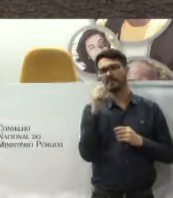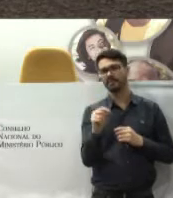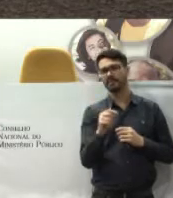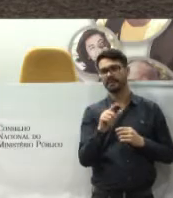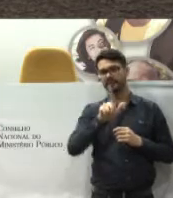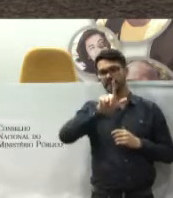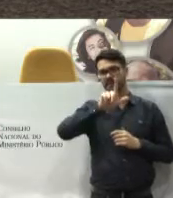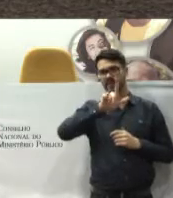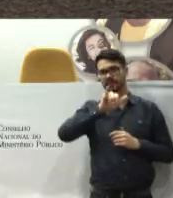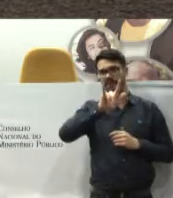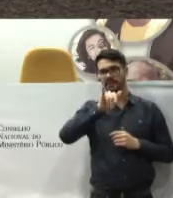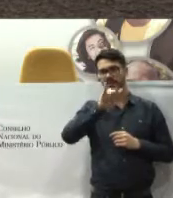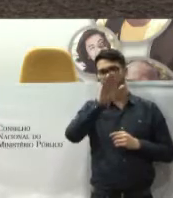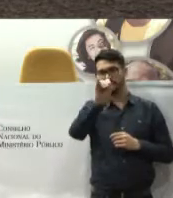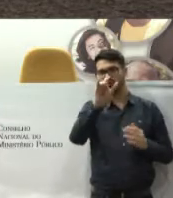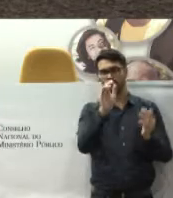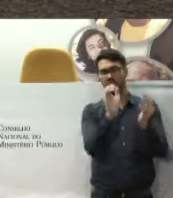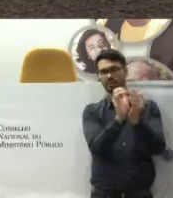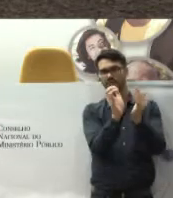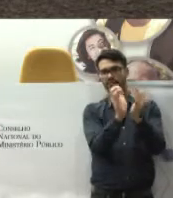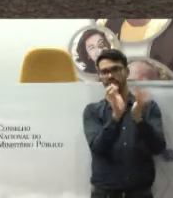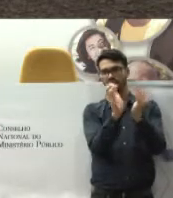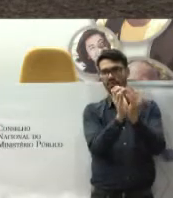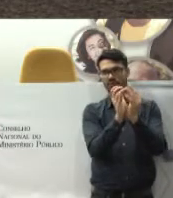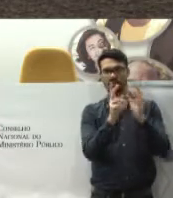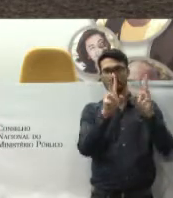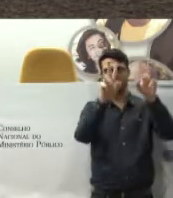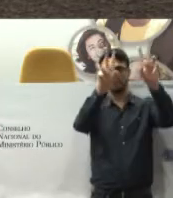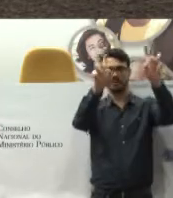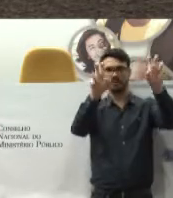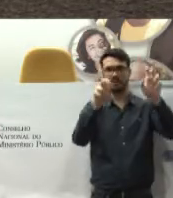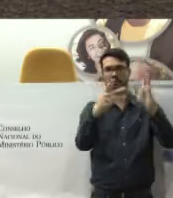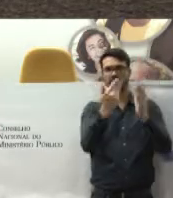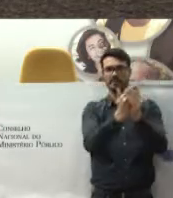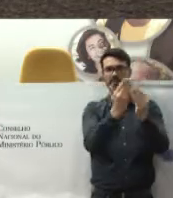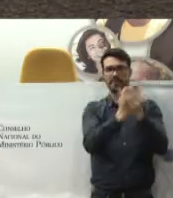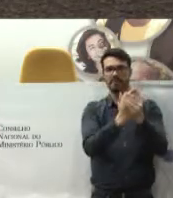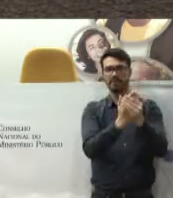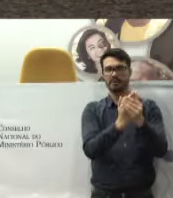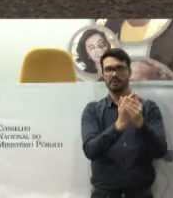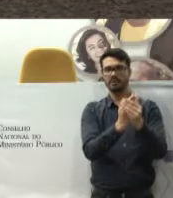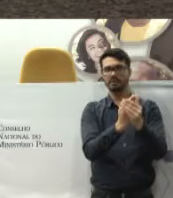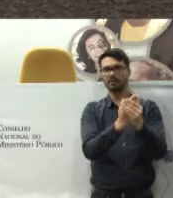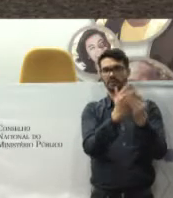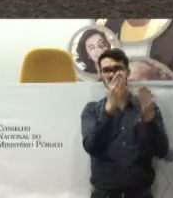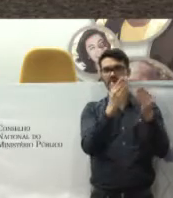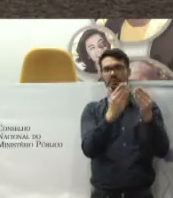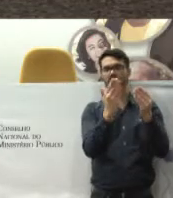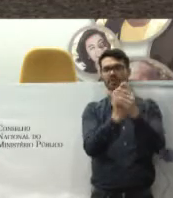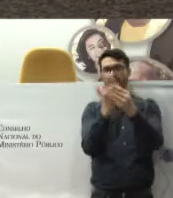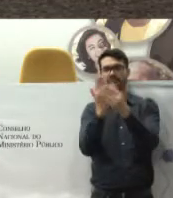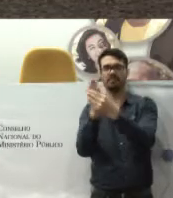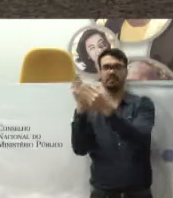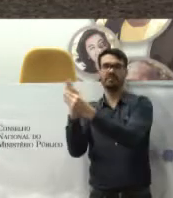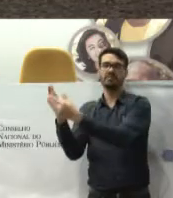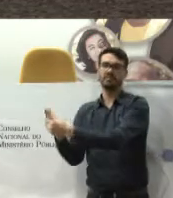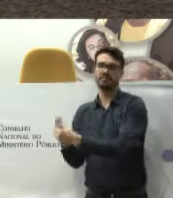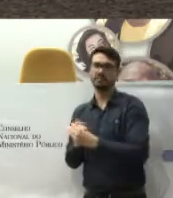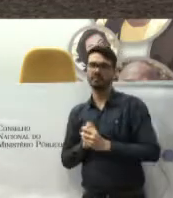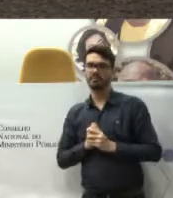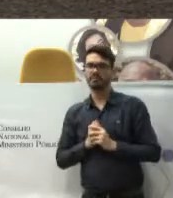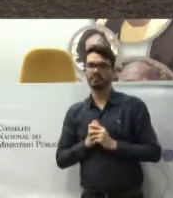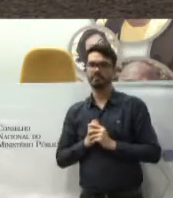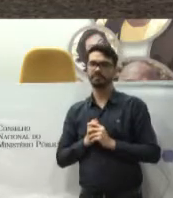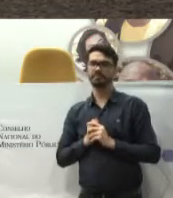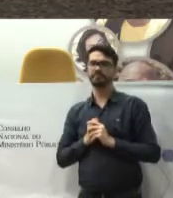que litígios coletivos sejam tratados em processos individuais. Esse